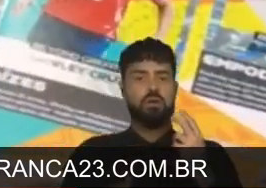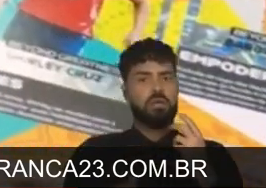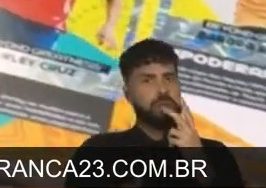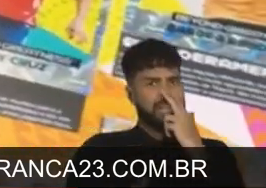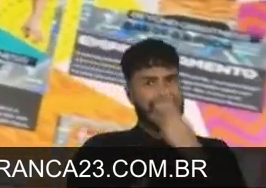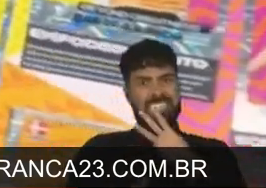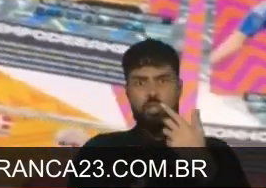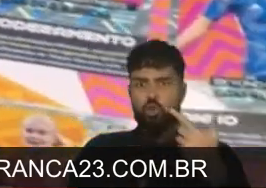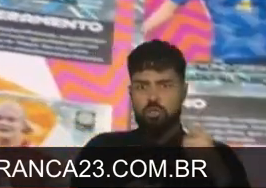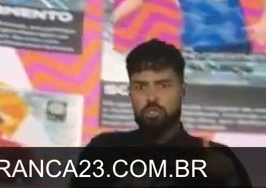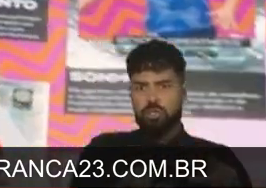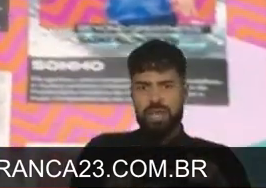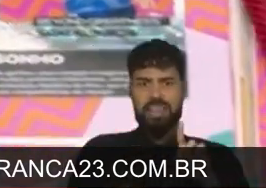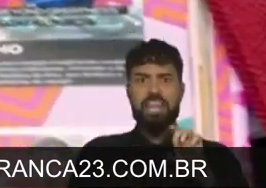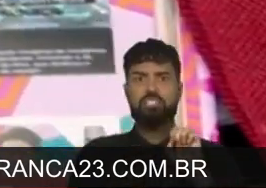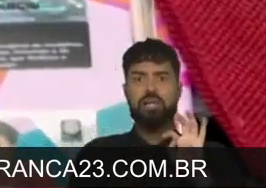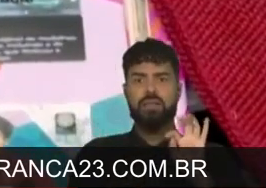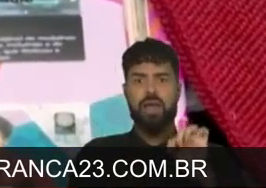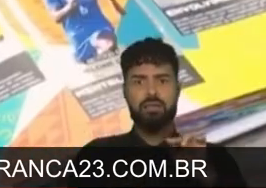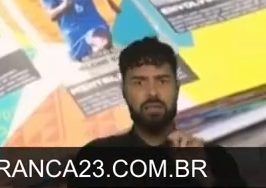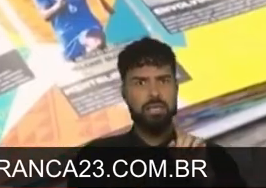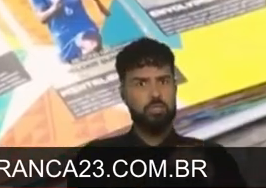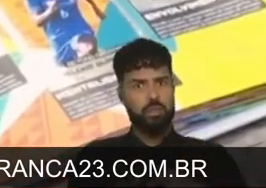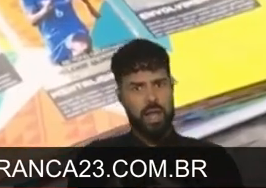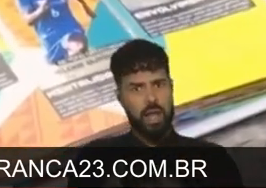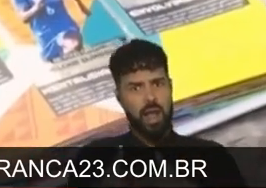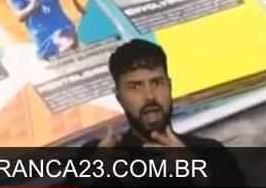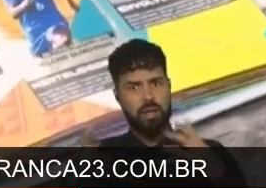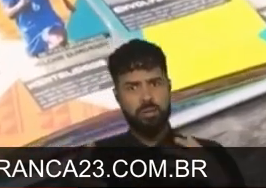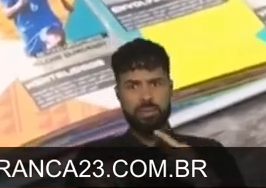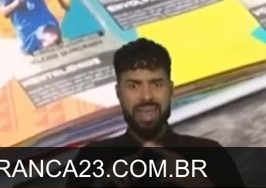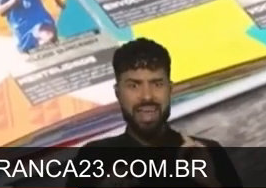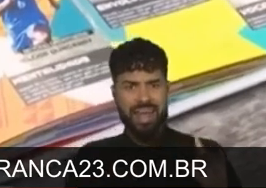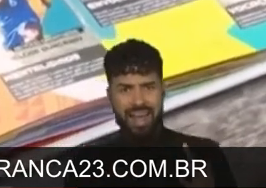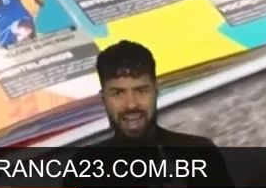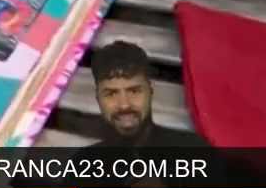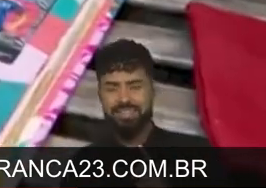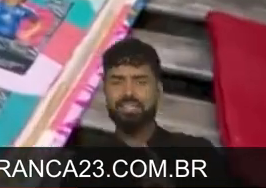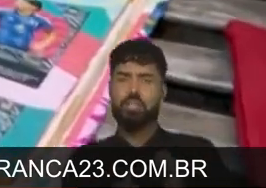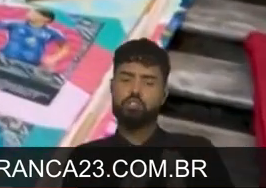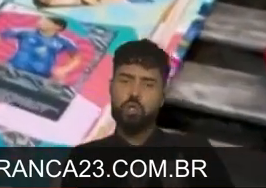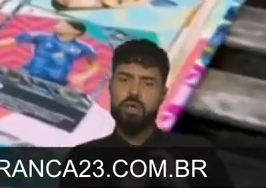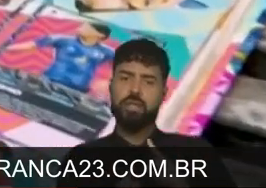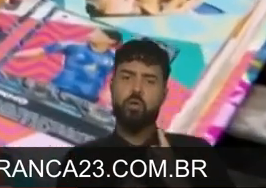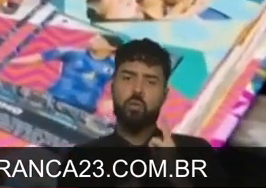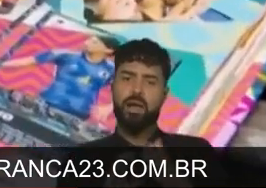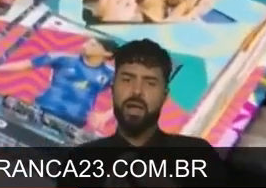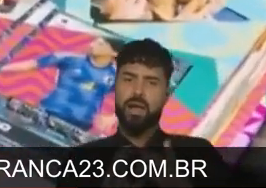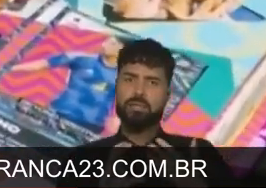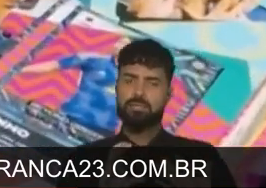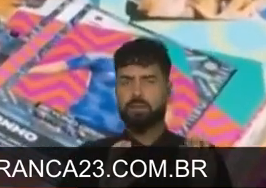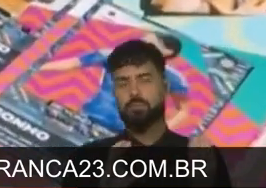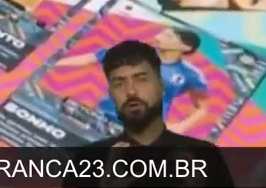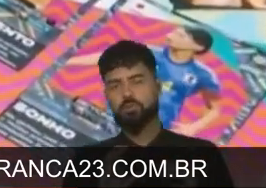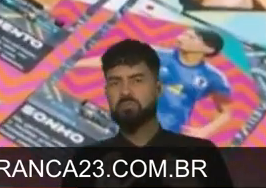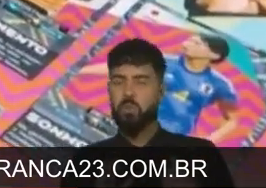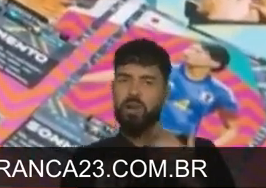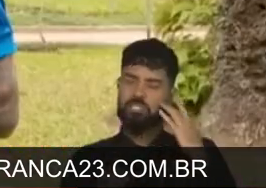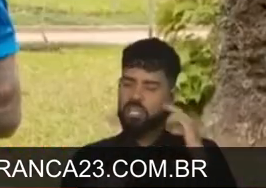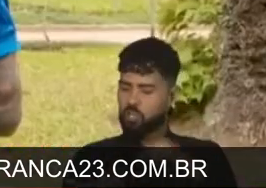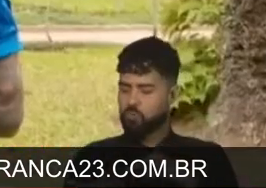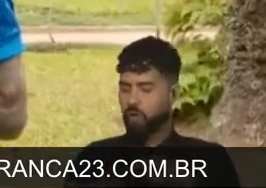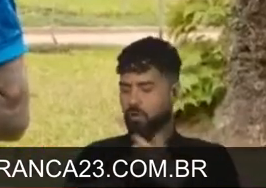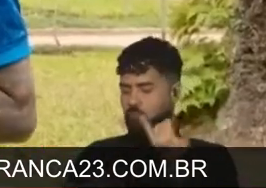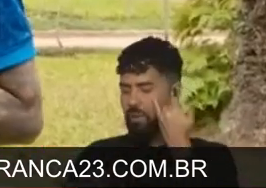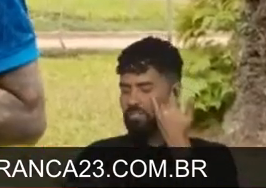absurdo, é uma coisa imensa, porque cada jogadora teve uma determinada característica definida. Então, para mim, isso foi a melhor coisa.